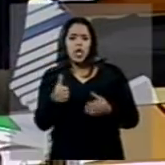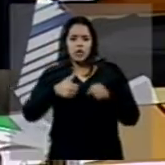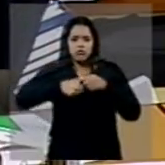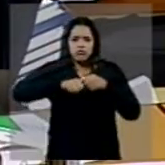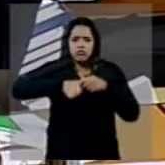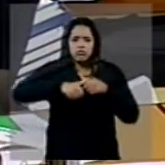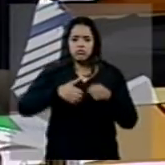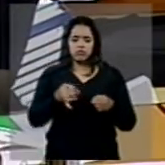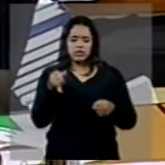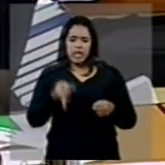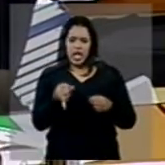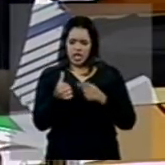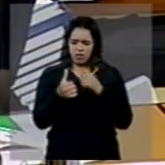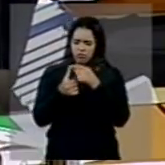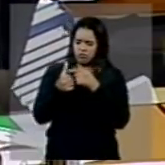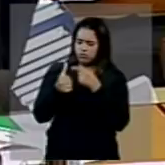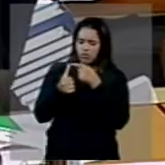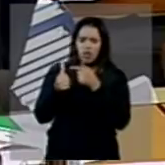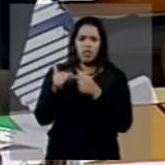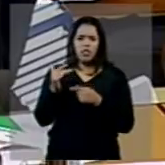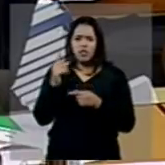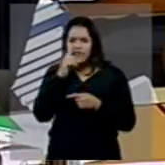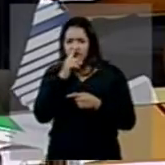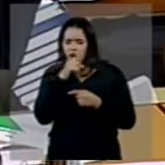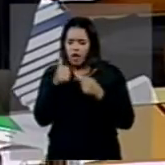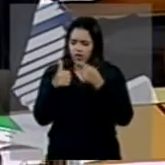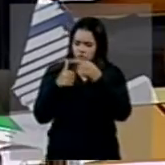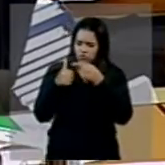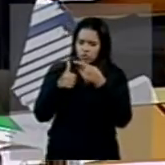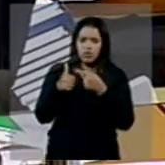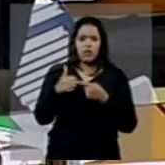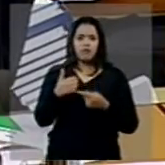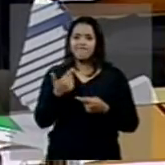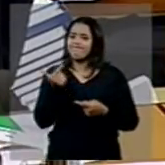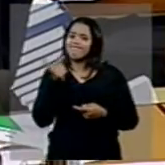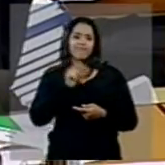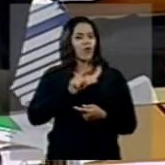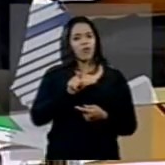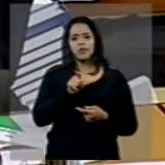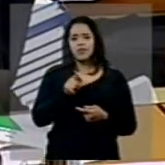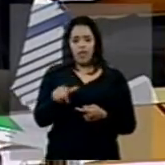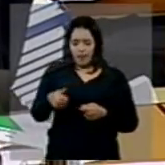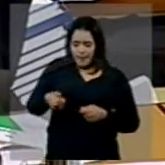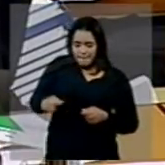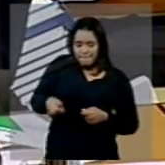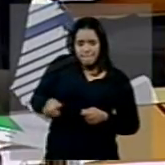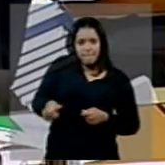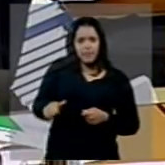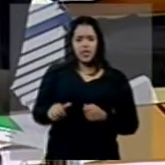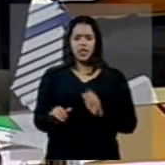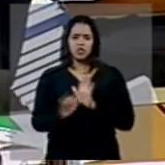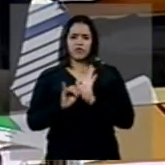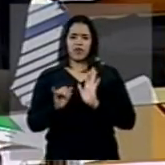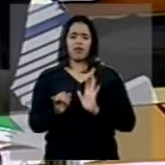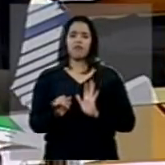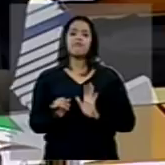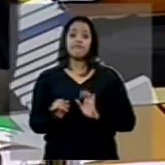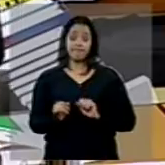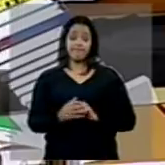digitais regulares, né? não ser possível a identificação